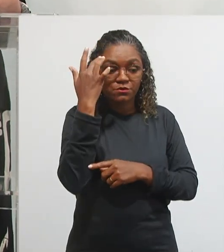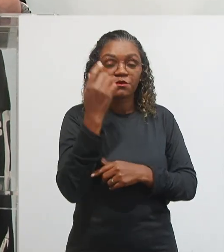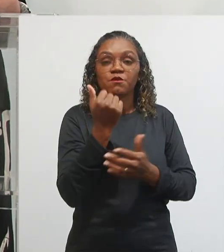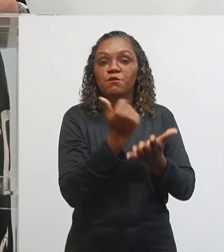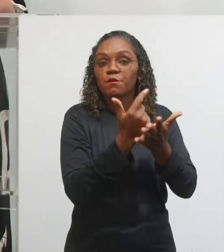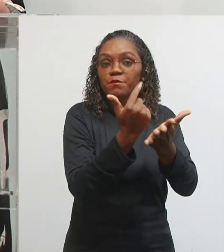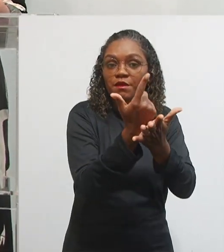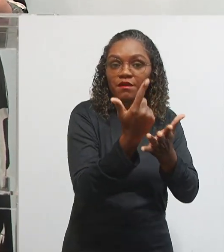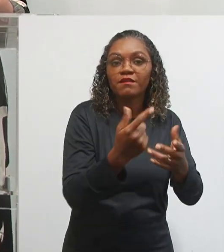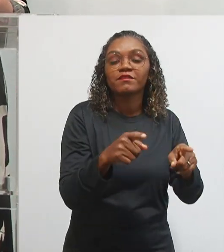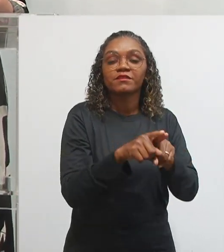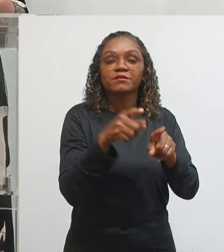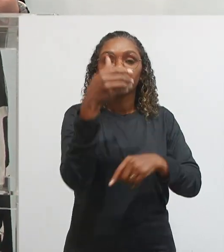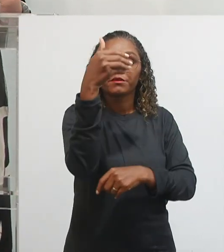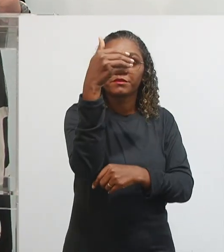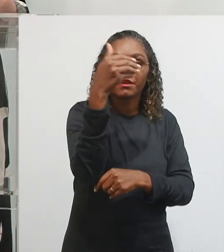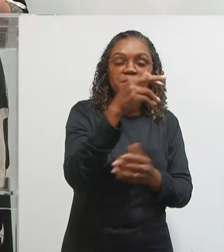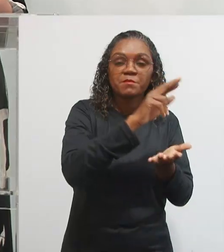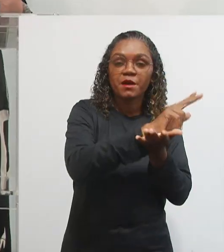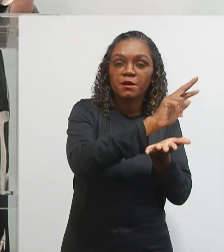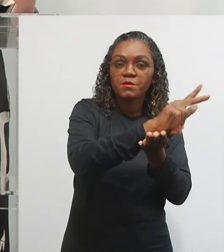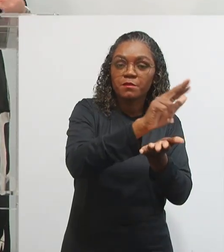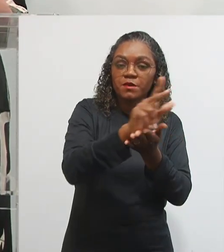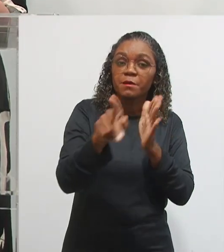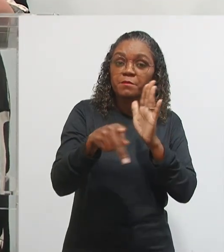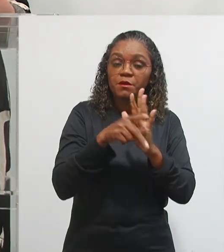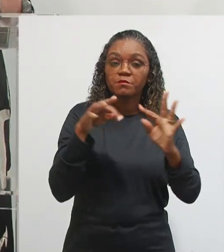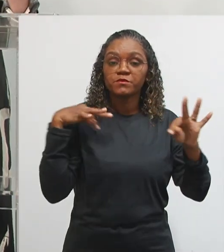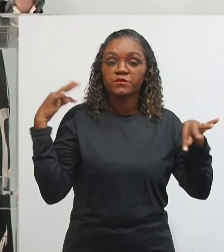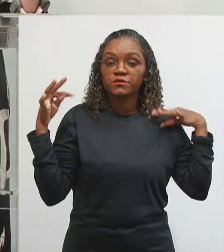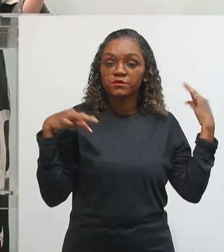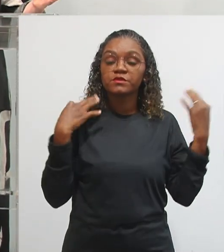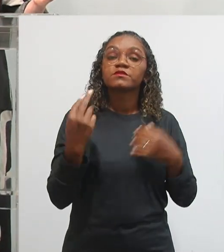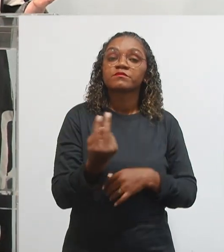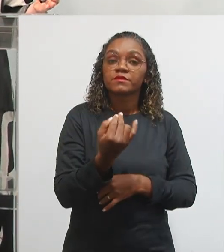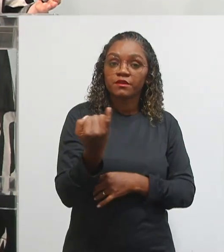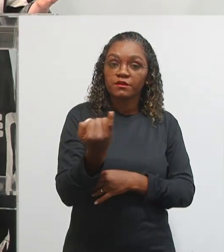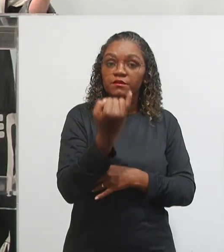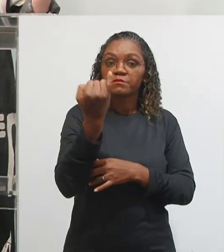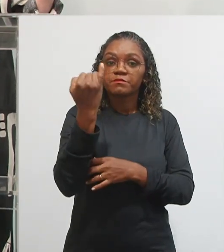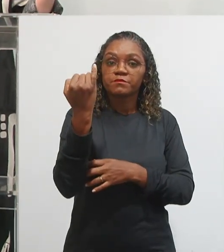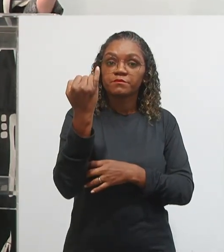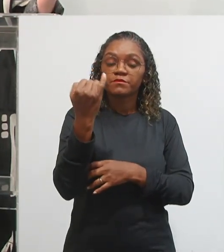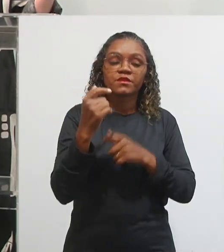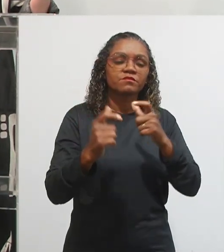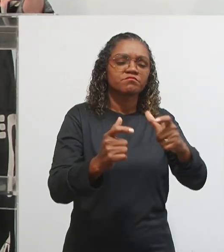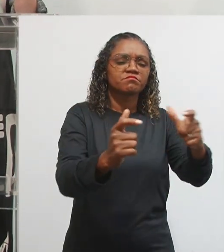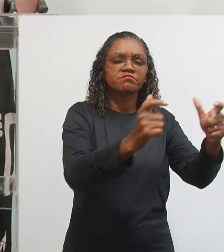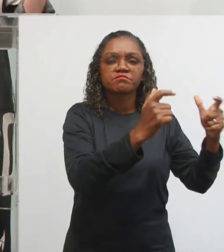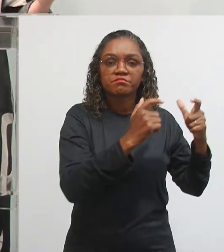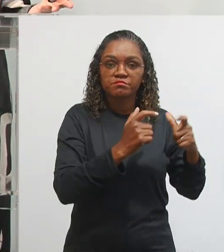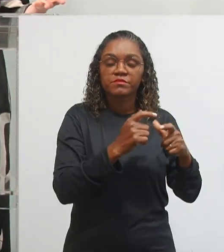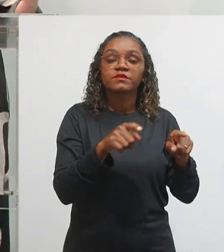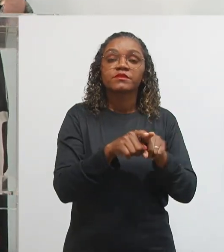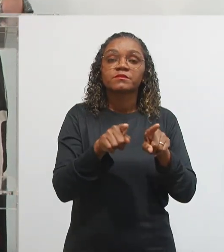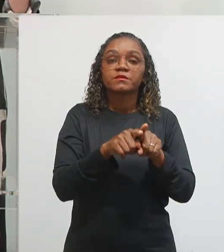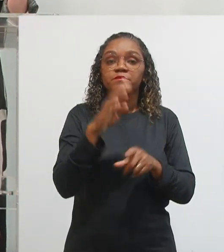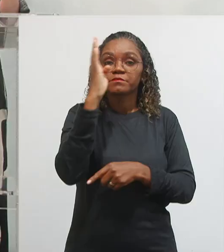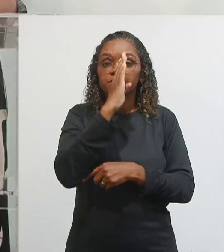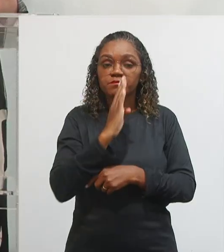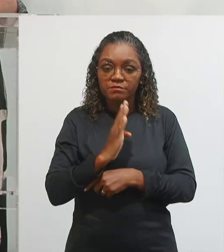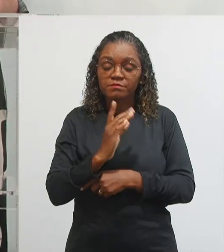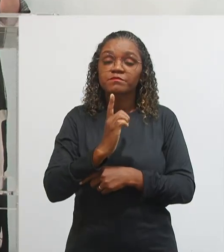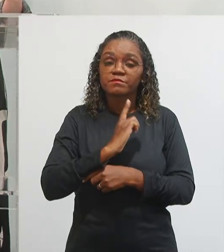no hotel, né? É uma questão turística muito interessante. Então vários locais no Brasil e no mundo, eles